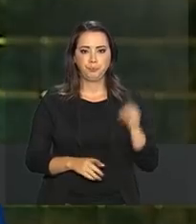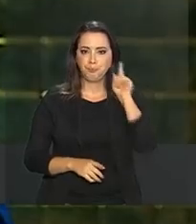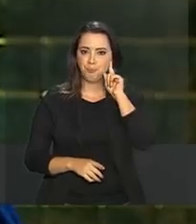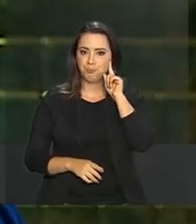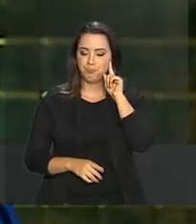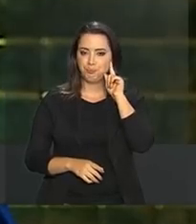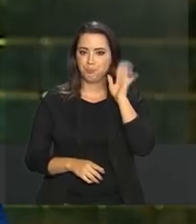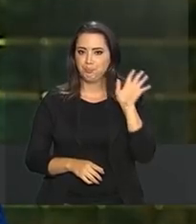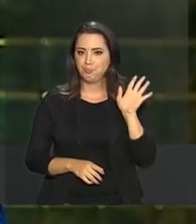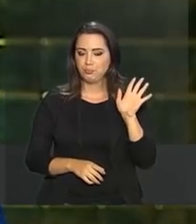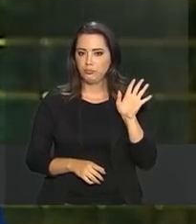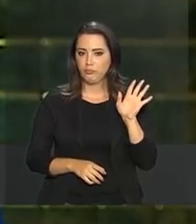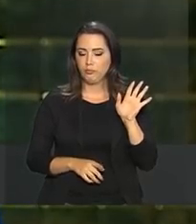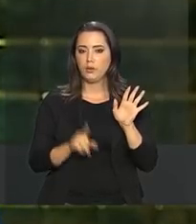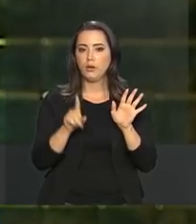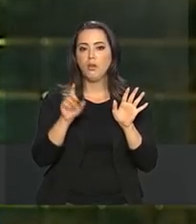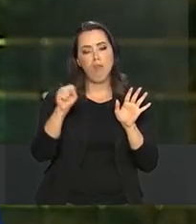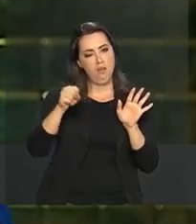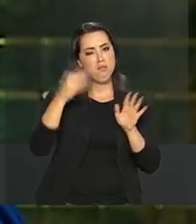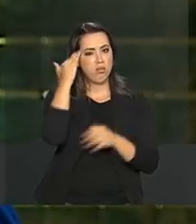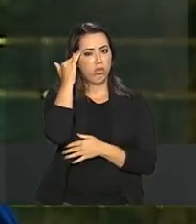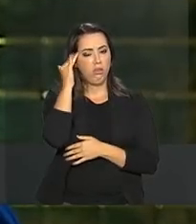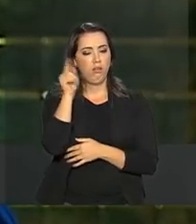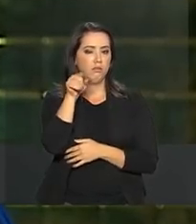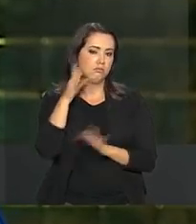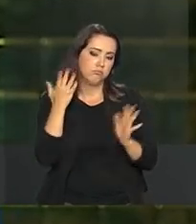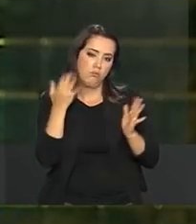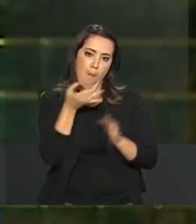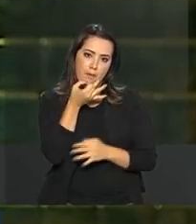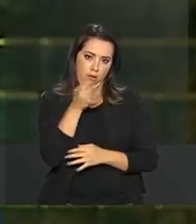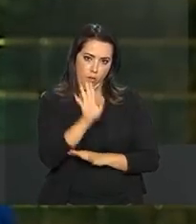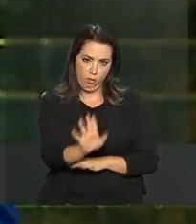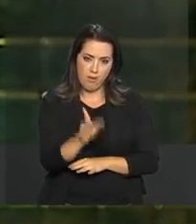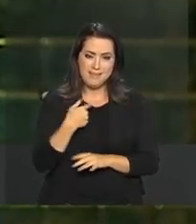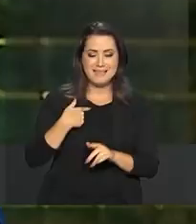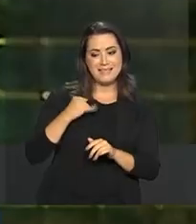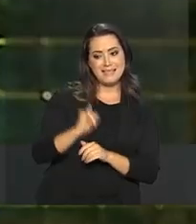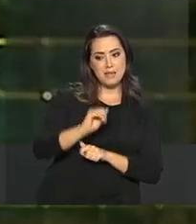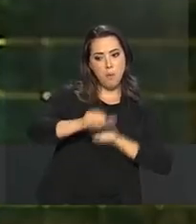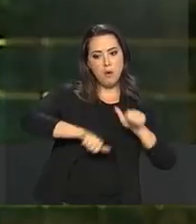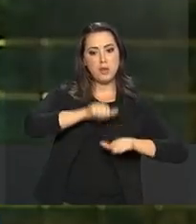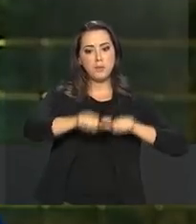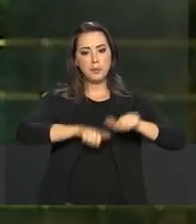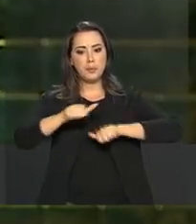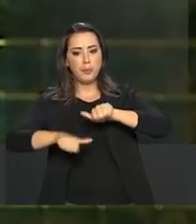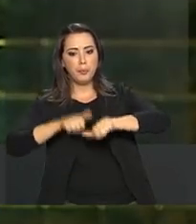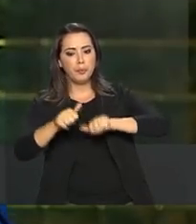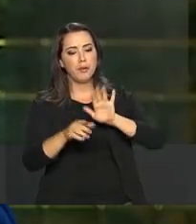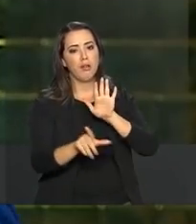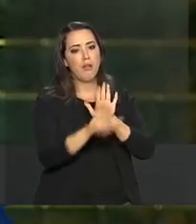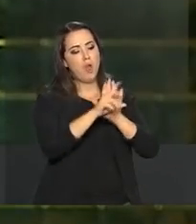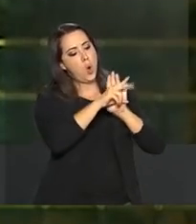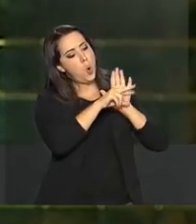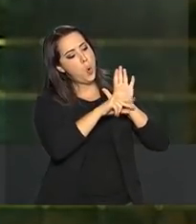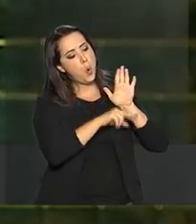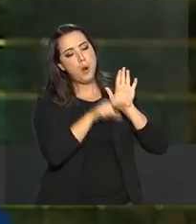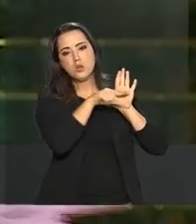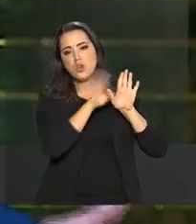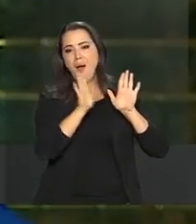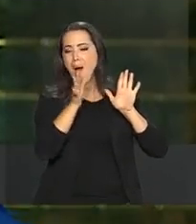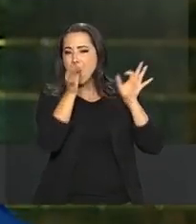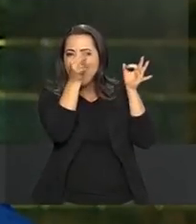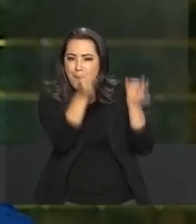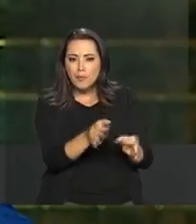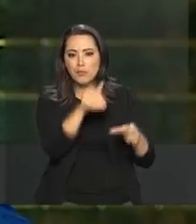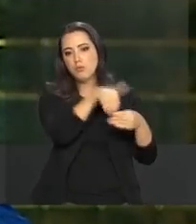olhe eu acho é é entendo eu acho o seguinte se for modificar demais aquilo que já está pronto para ser votado